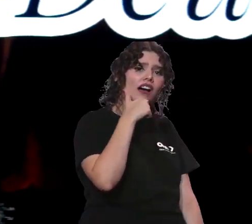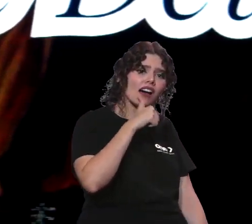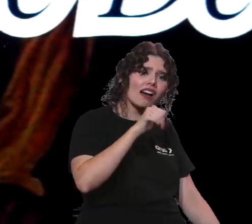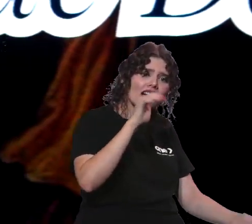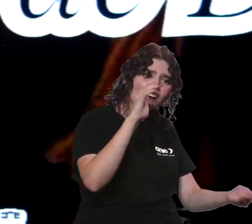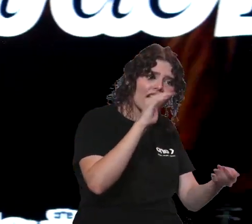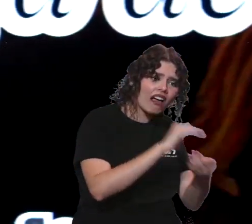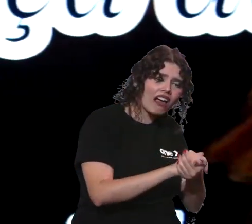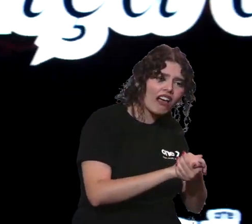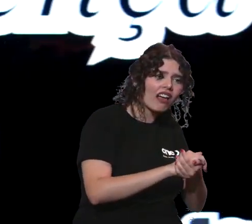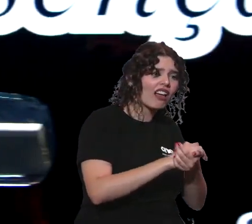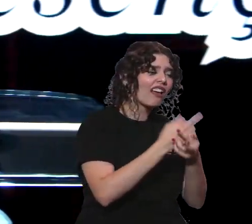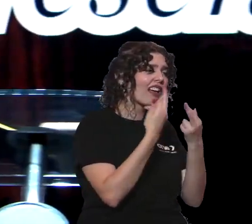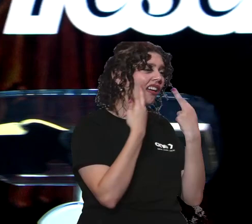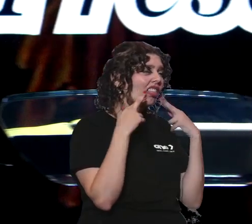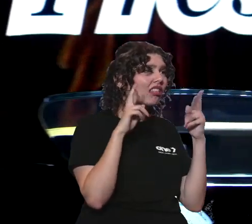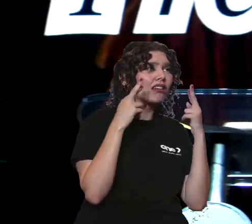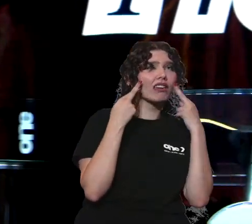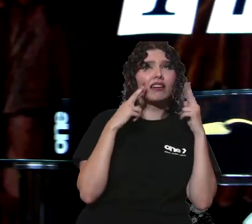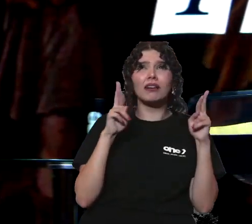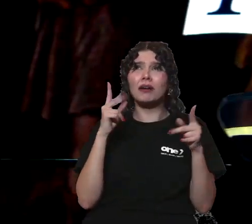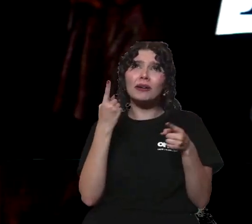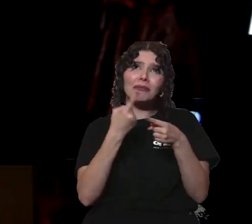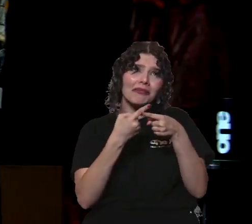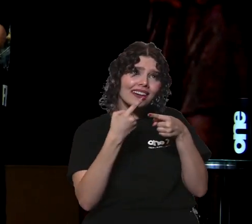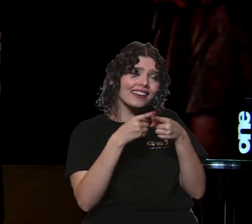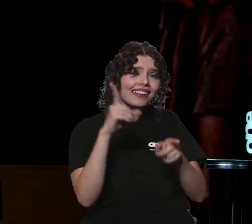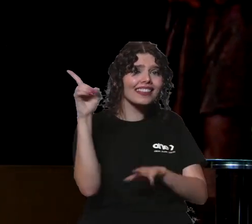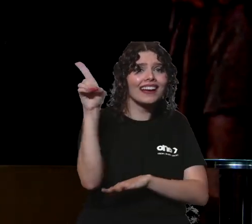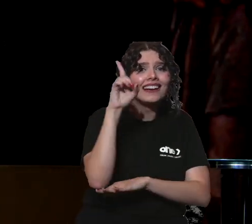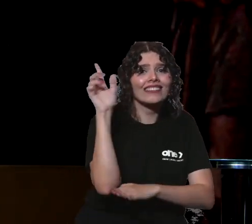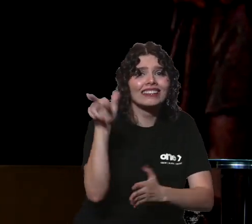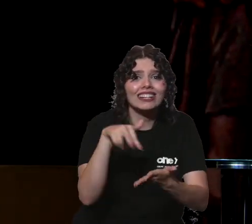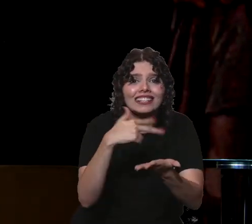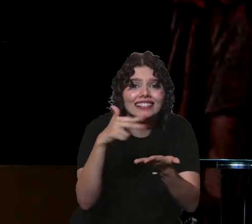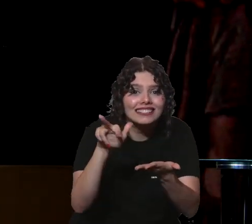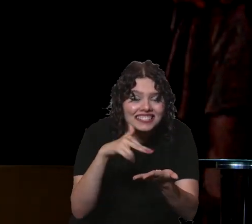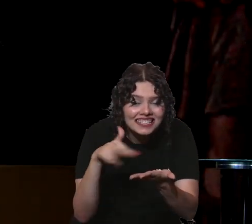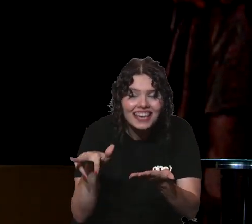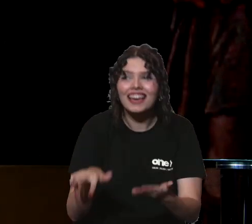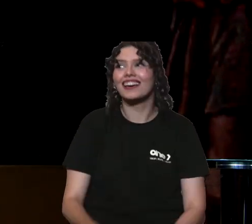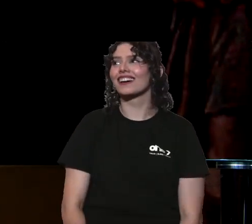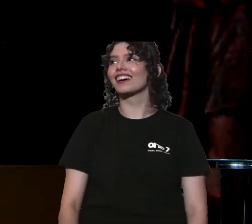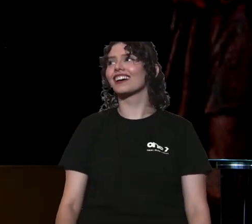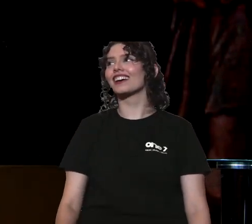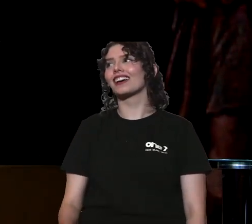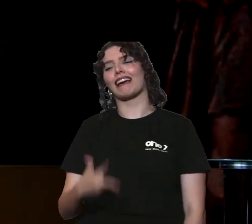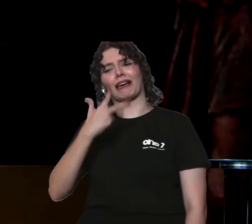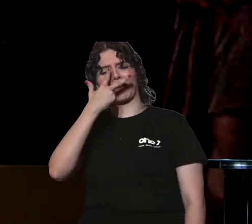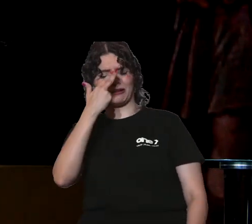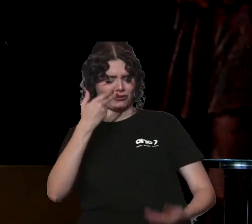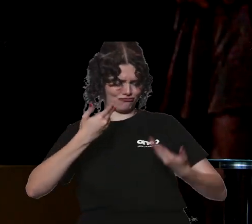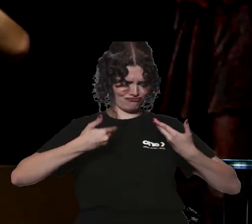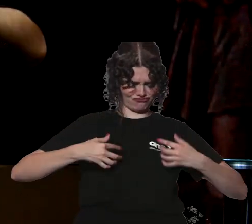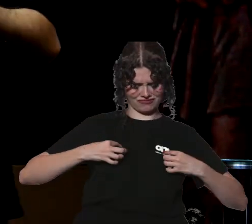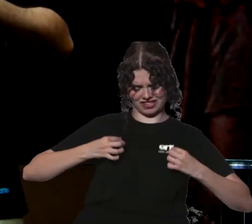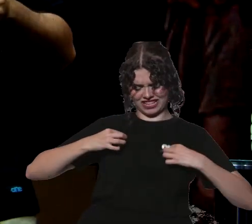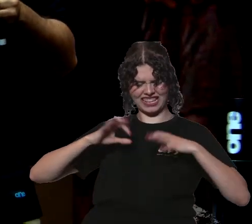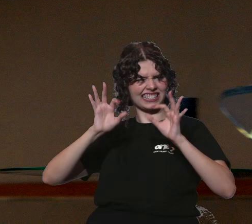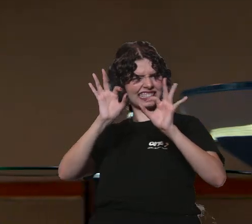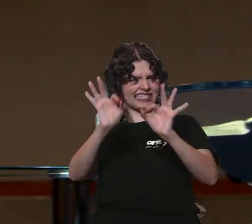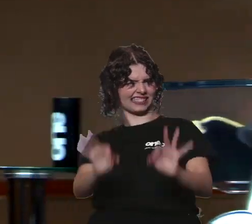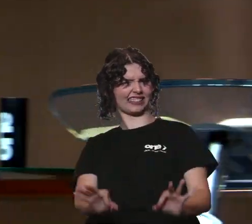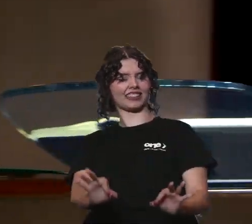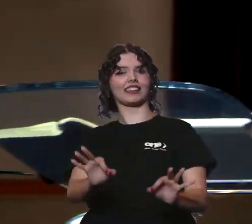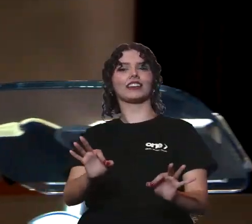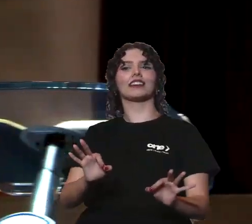esposa dele reclamando porque ele estava dançando. Achou que ele não estava se vestindo direito, achou